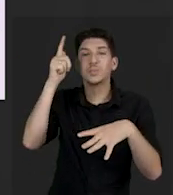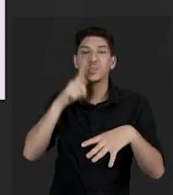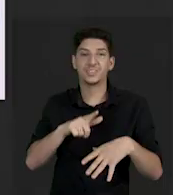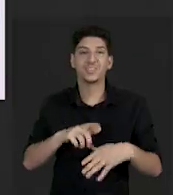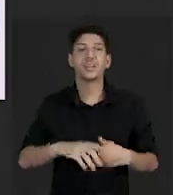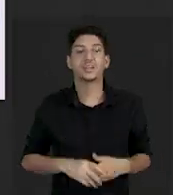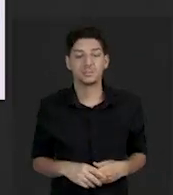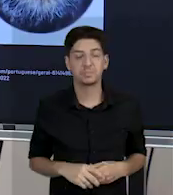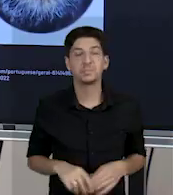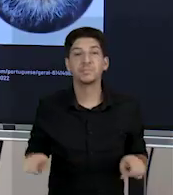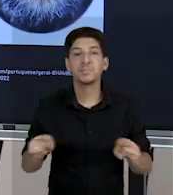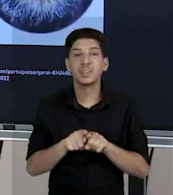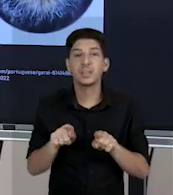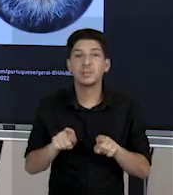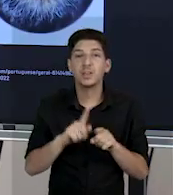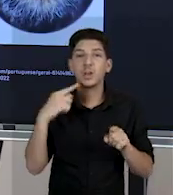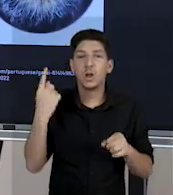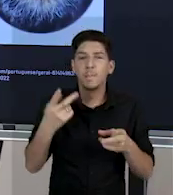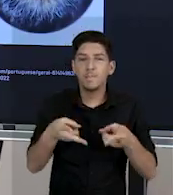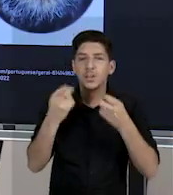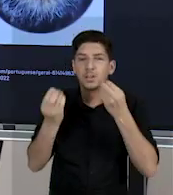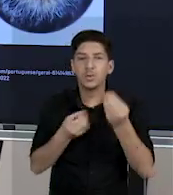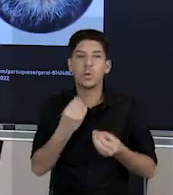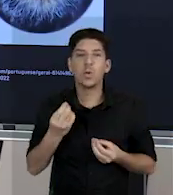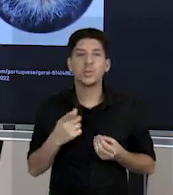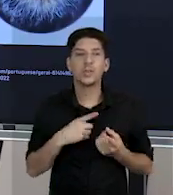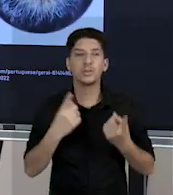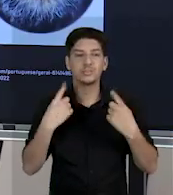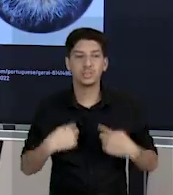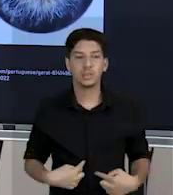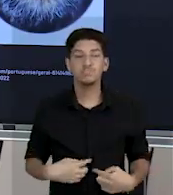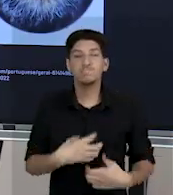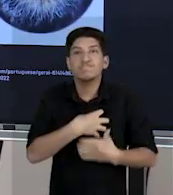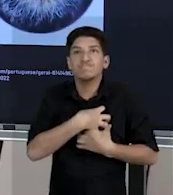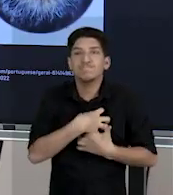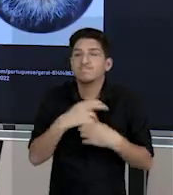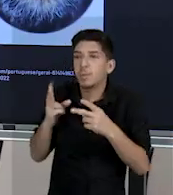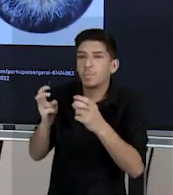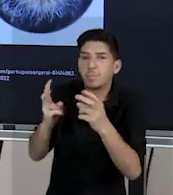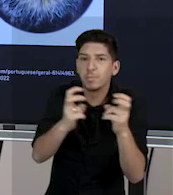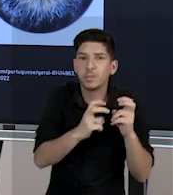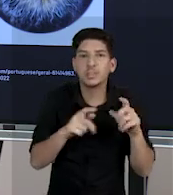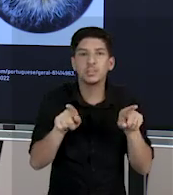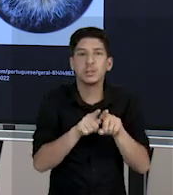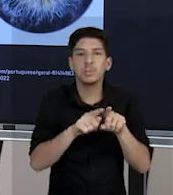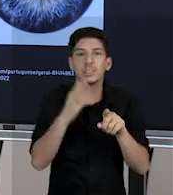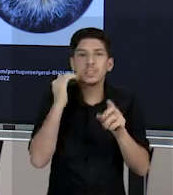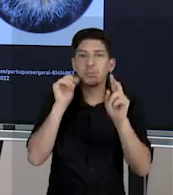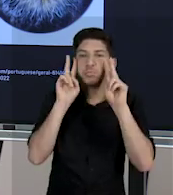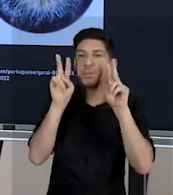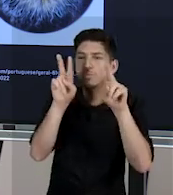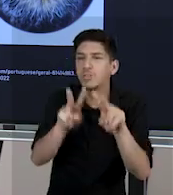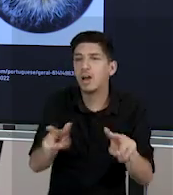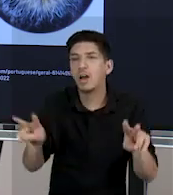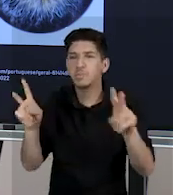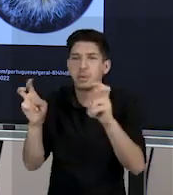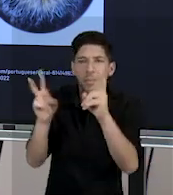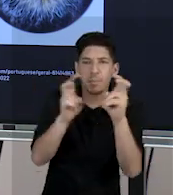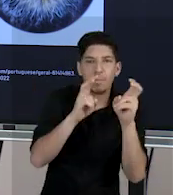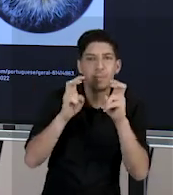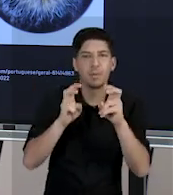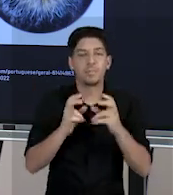para a interpretação do nosso sistema sensorial e a compreensão do que a gente está enxergando ali de fato. Então, a íris, ela